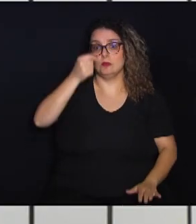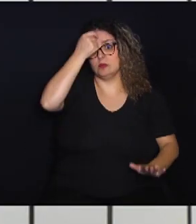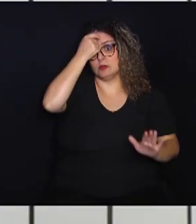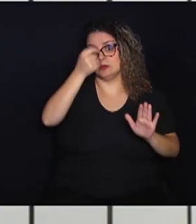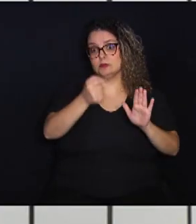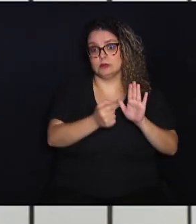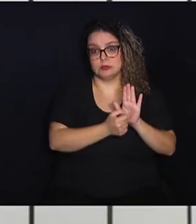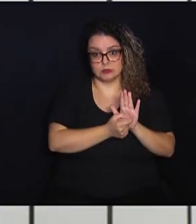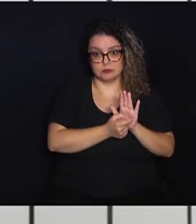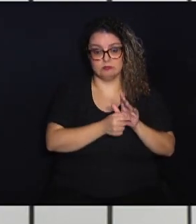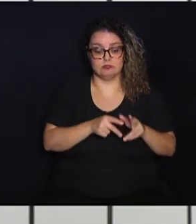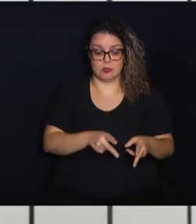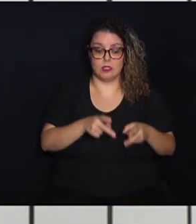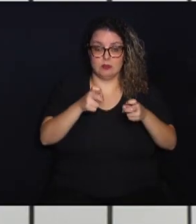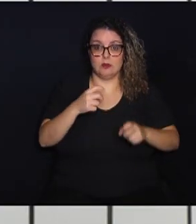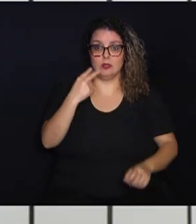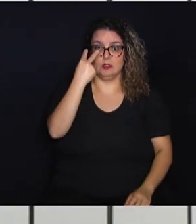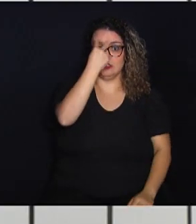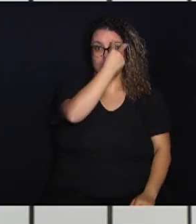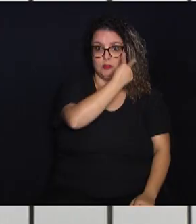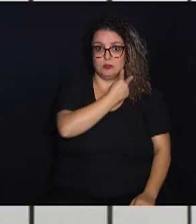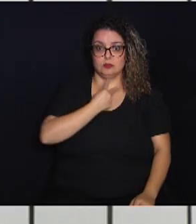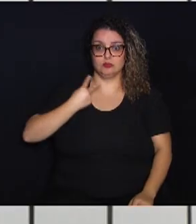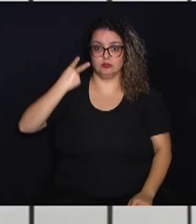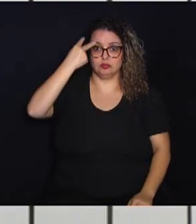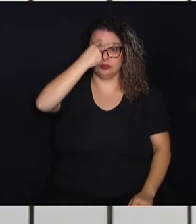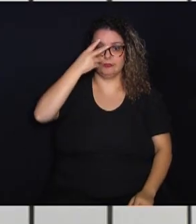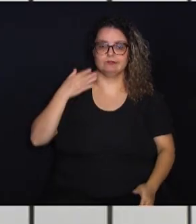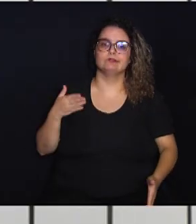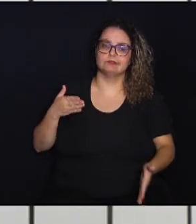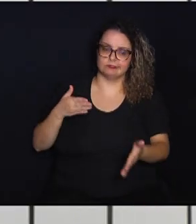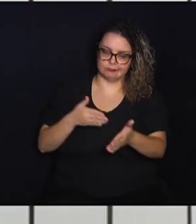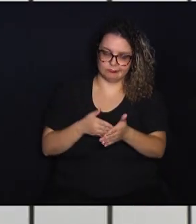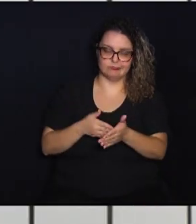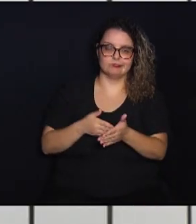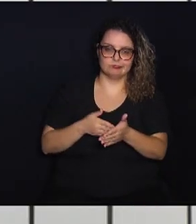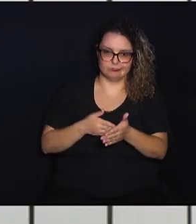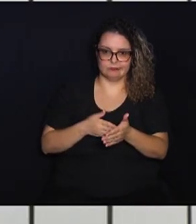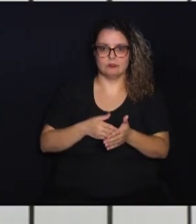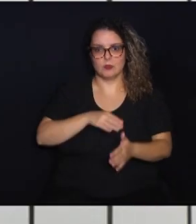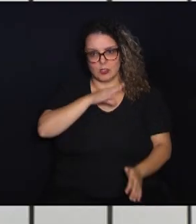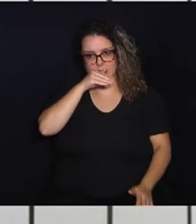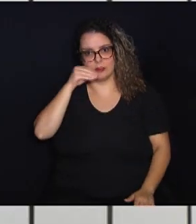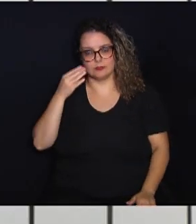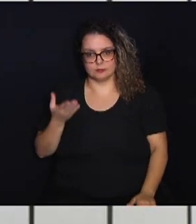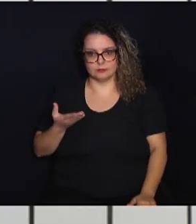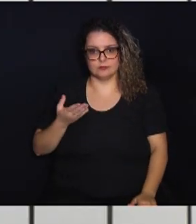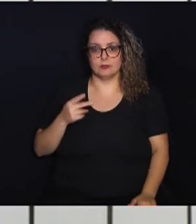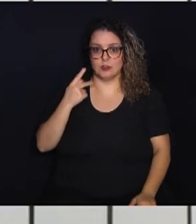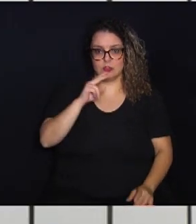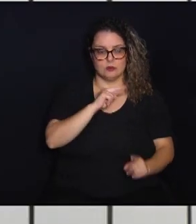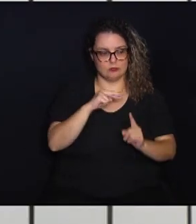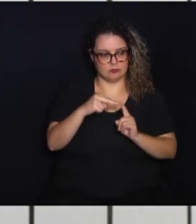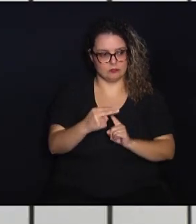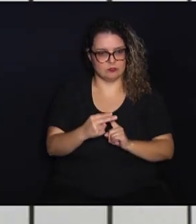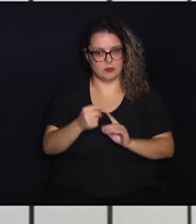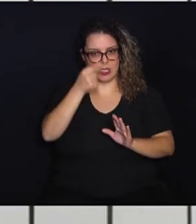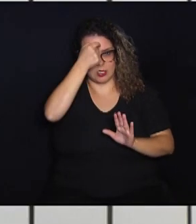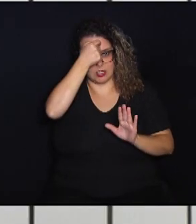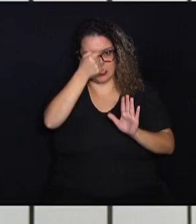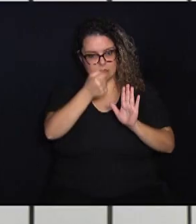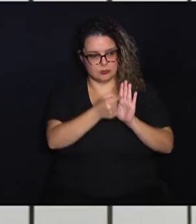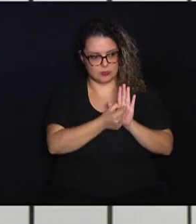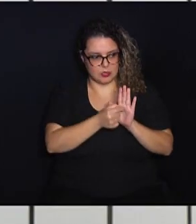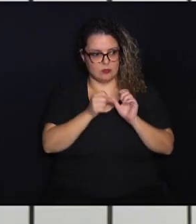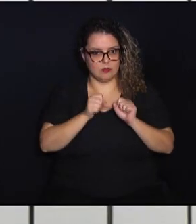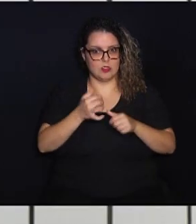artificial e o reconhecimento facial para barrar esses adolescentes, né? No seu ponto de vista, a inteligência artificial